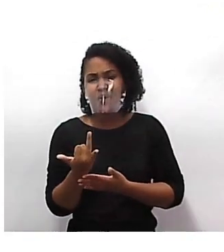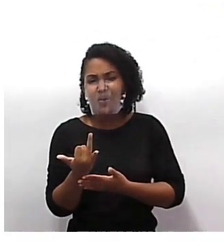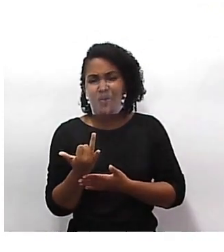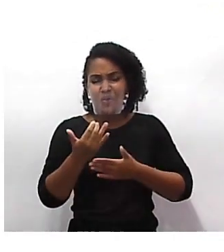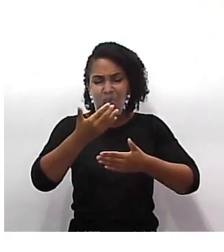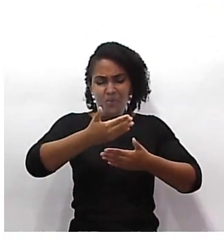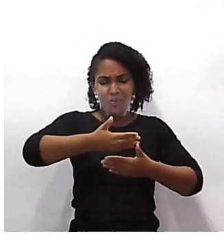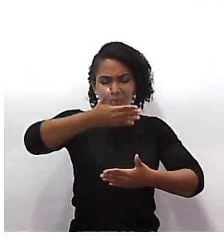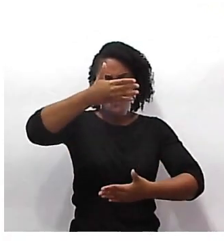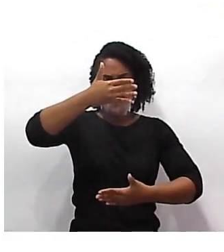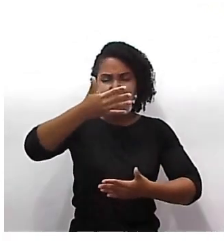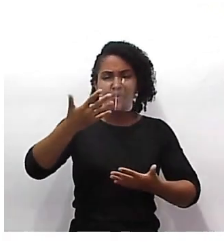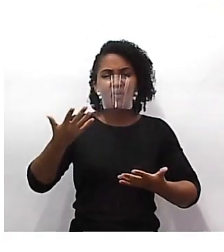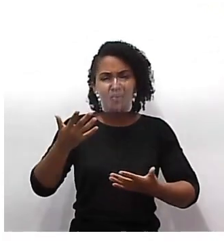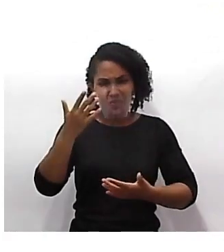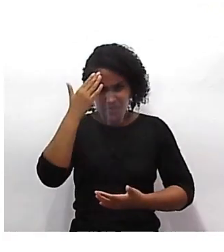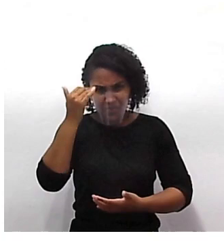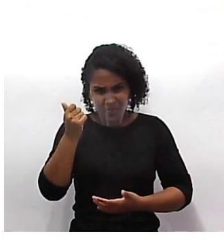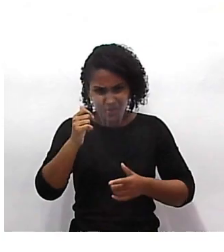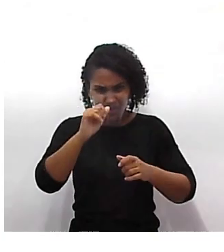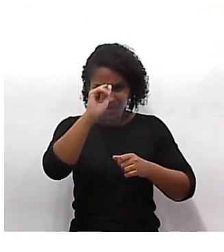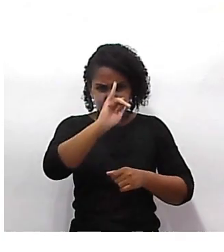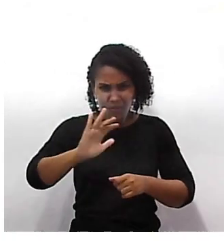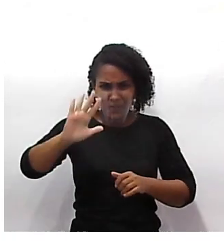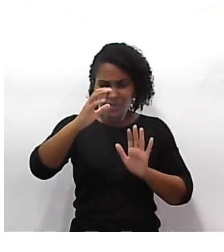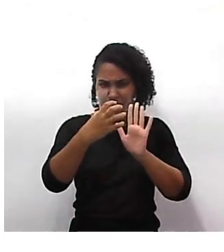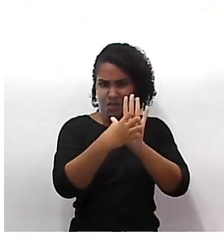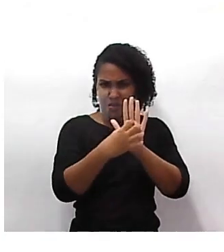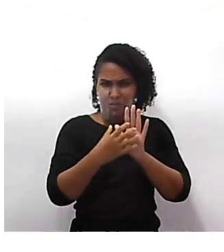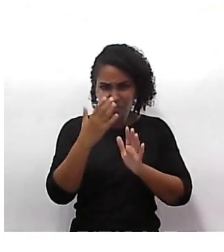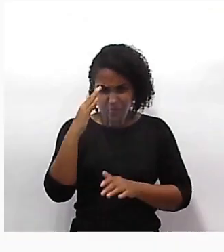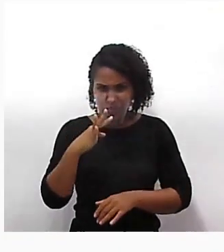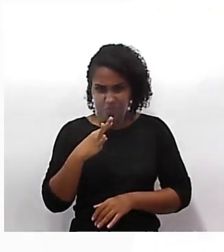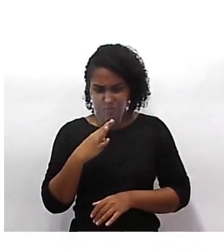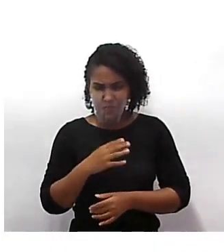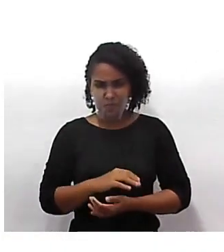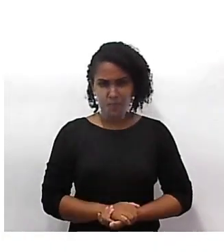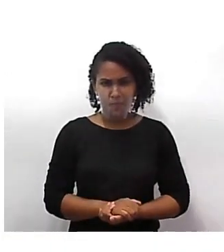placas de biossegurança? Você conhece essas placas de biossegurança?